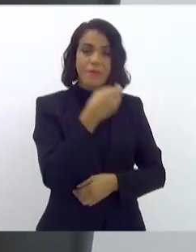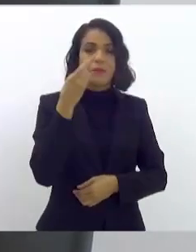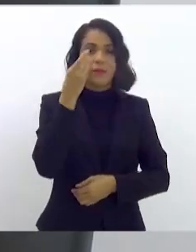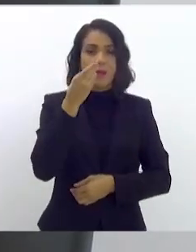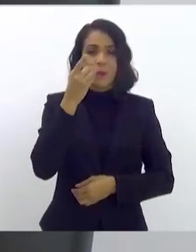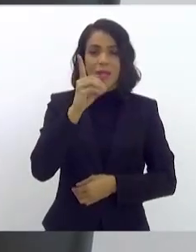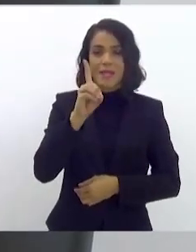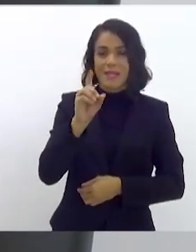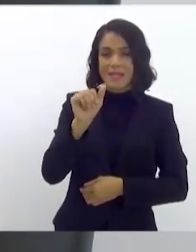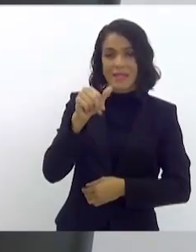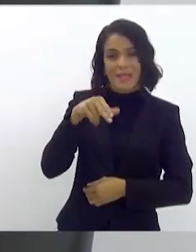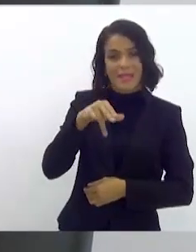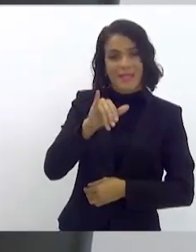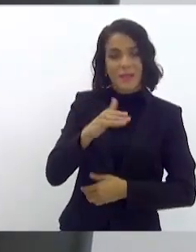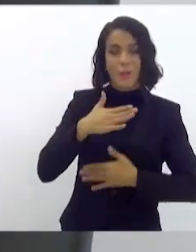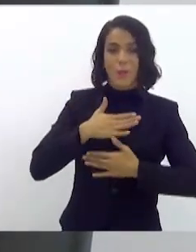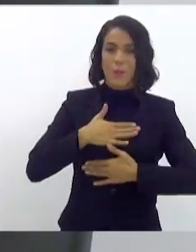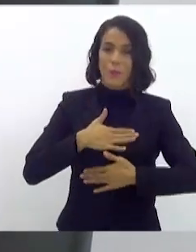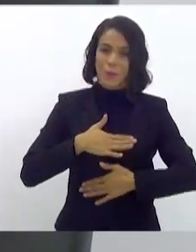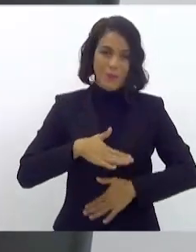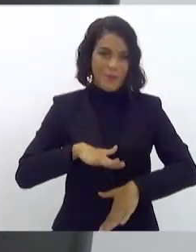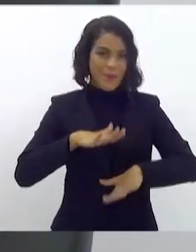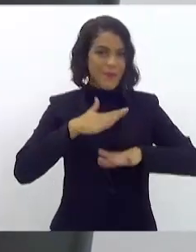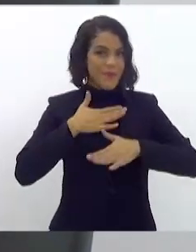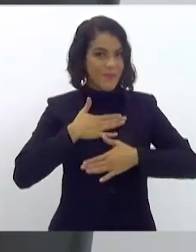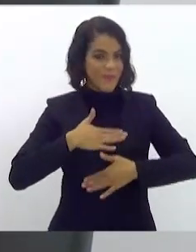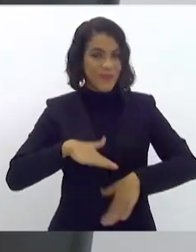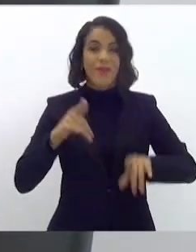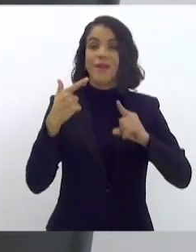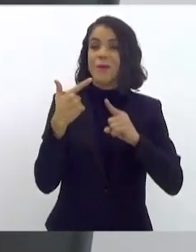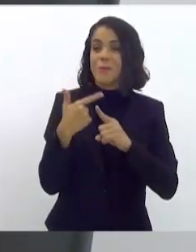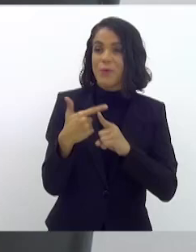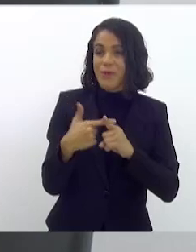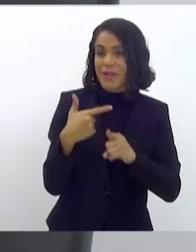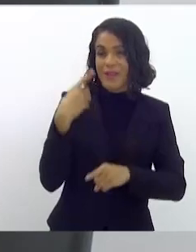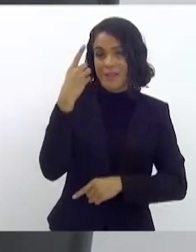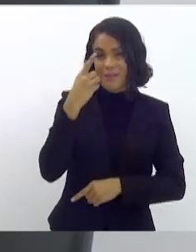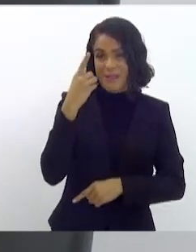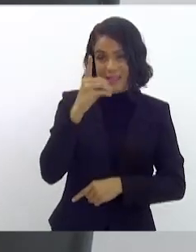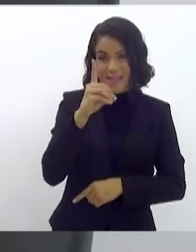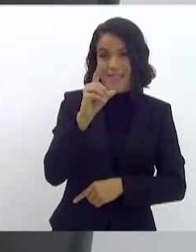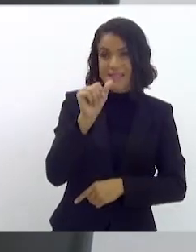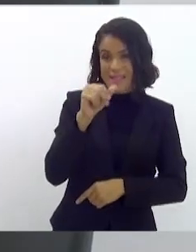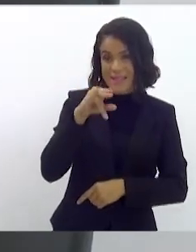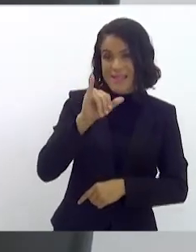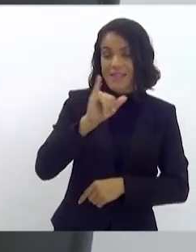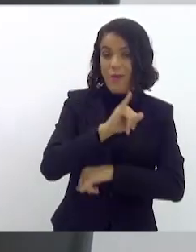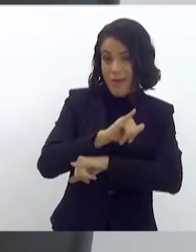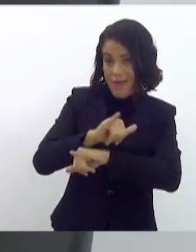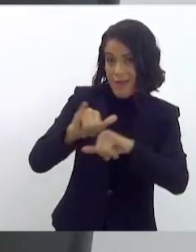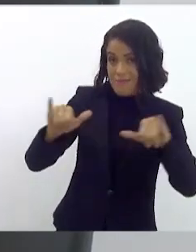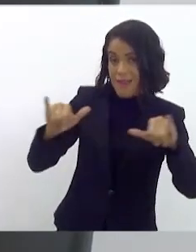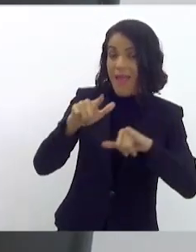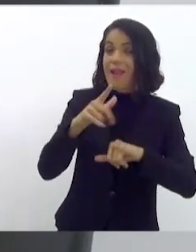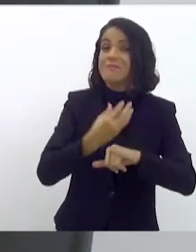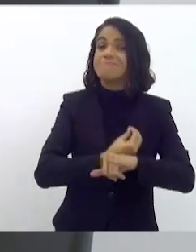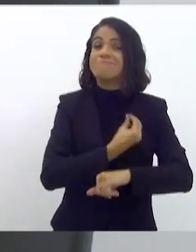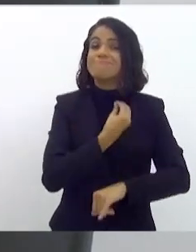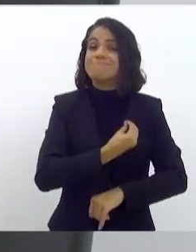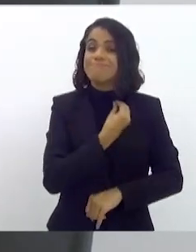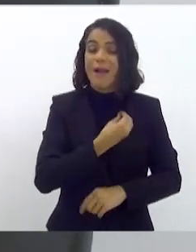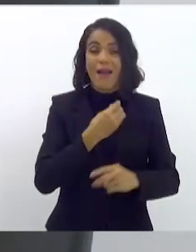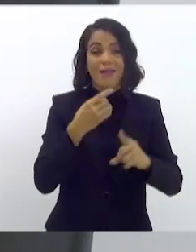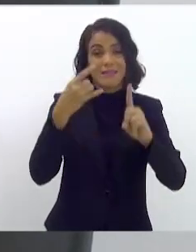com tranquilidade, né? E porque a deputada Dani, eu avisei aqui no início, ela estava participando pelo